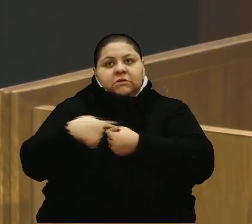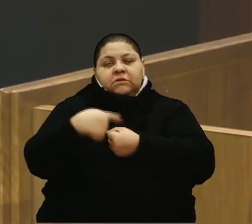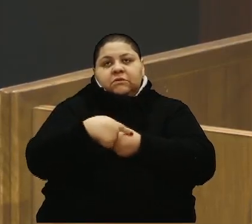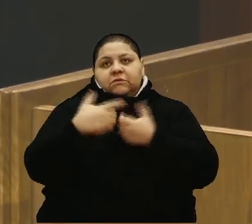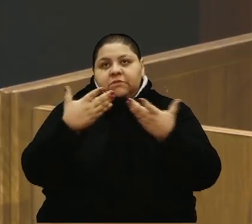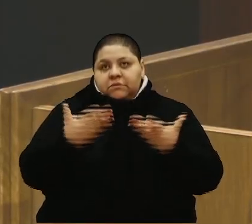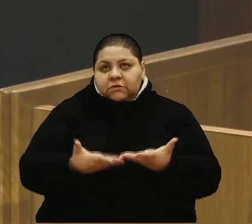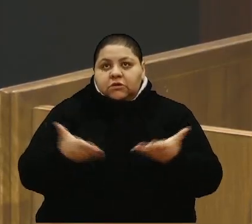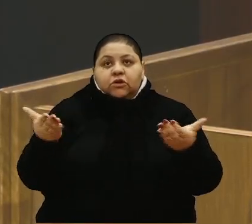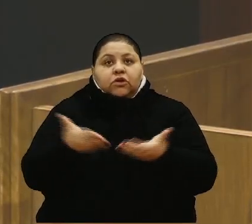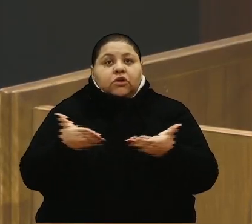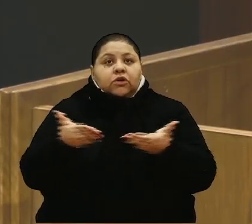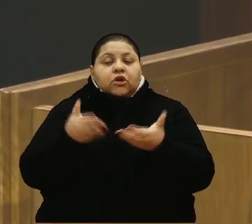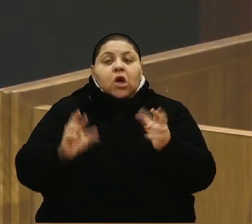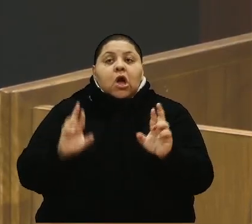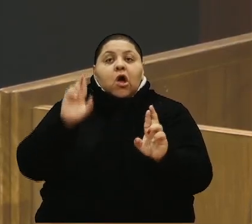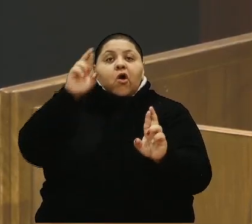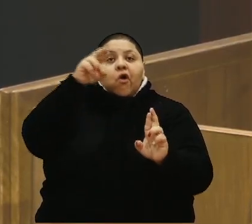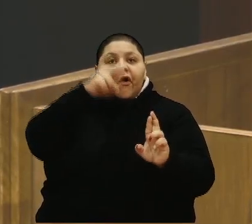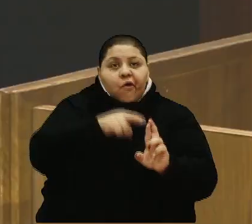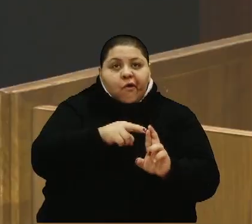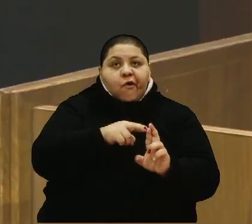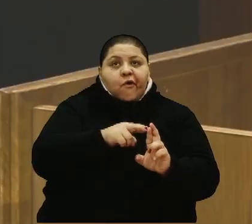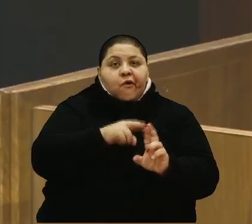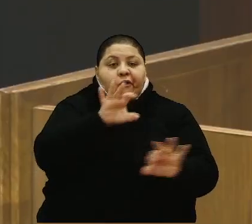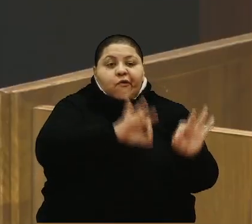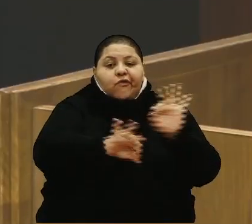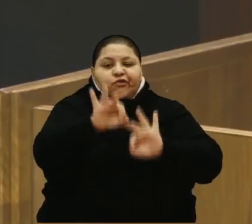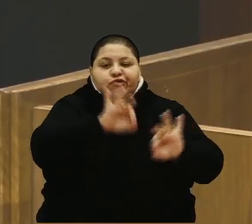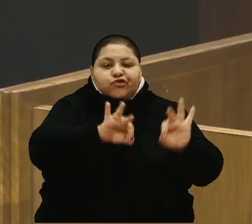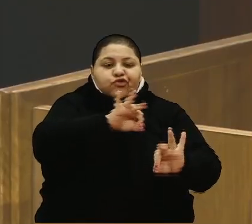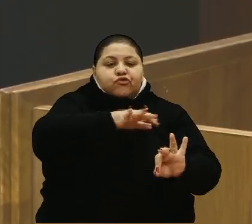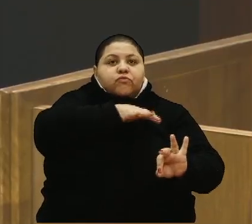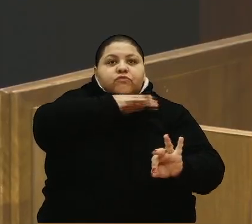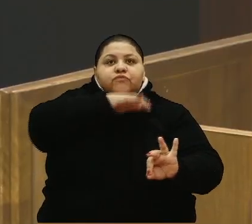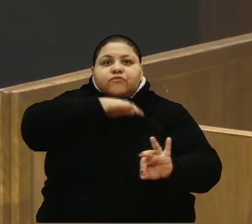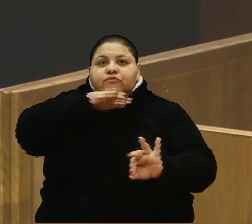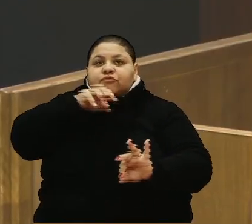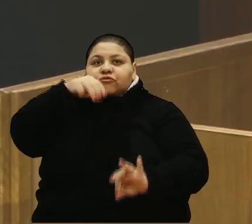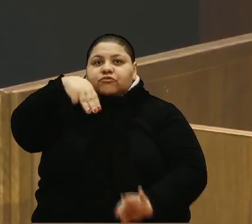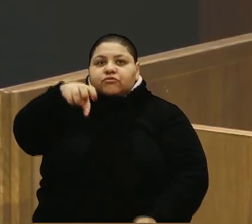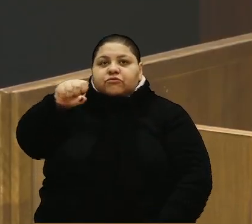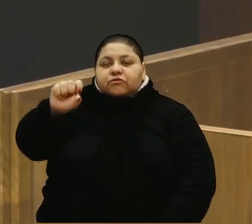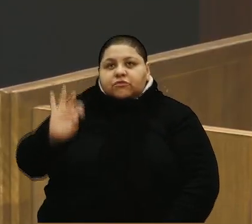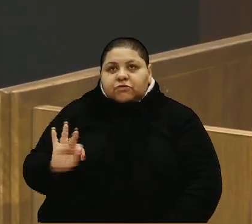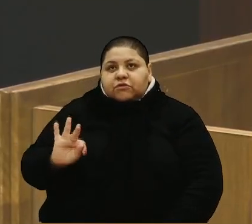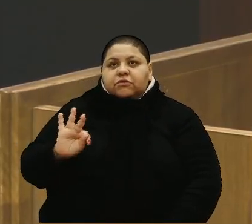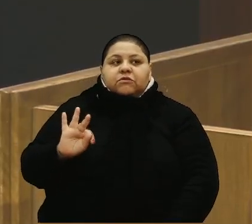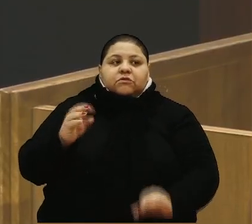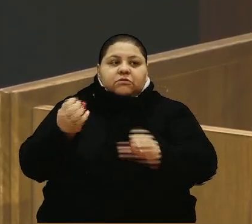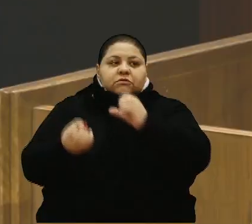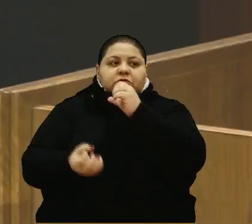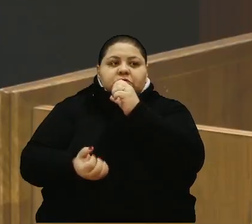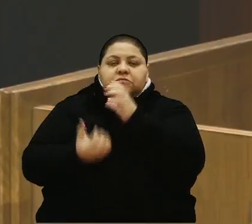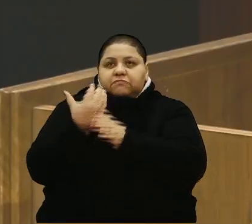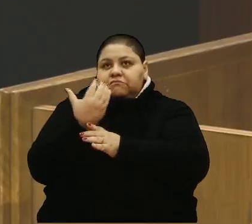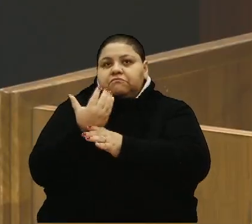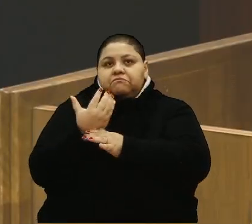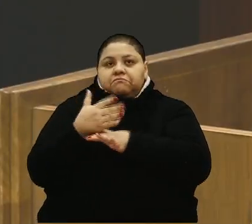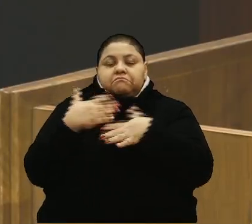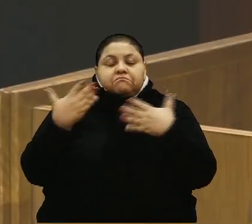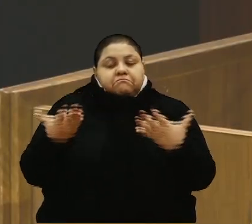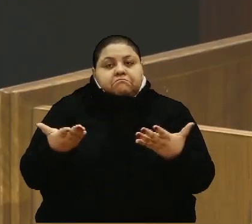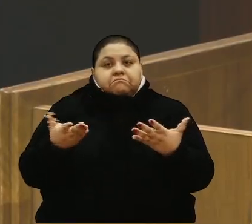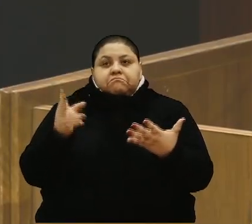Velho, hoje é uma referência, né, de assentamentos que produzem basicamente para subsistência e